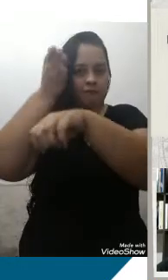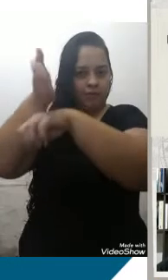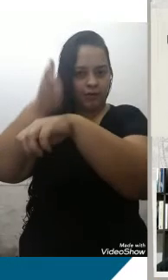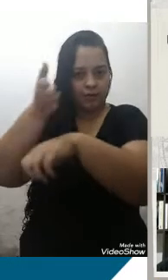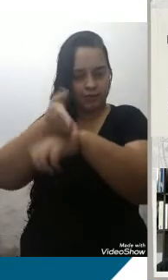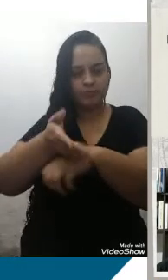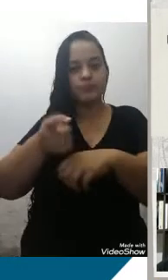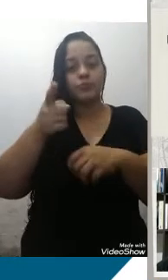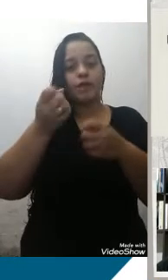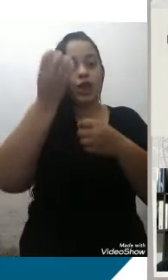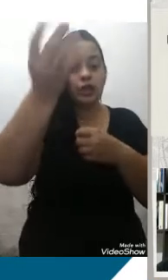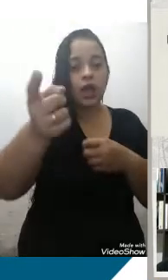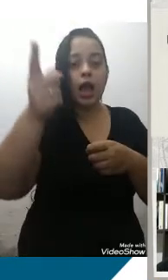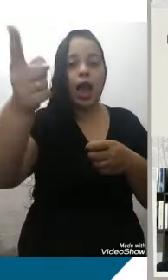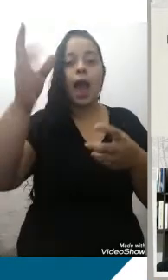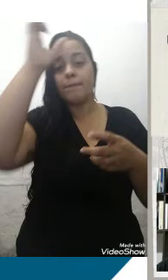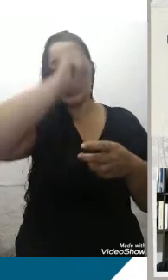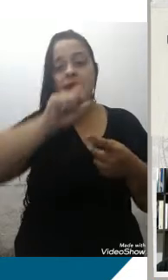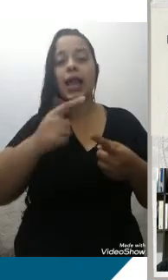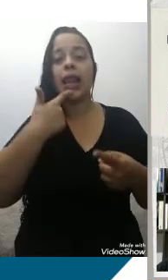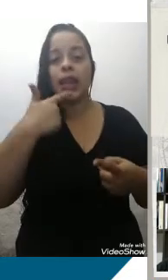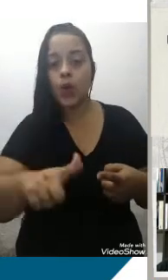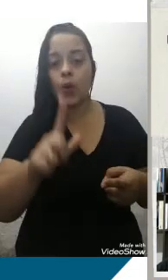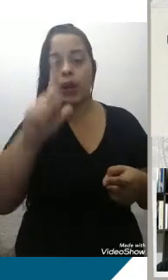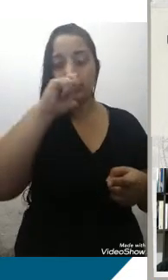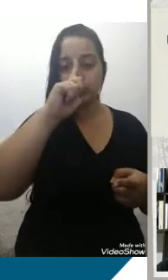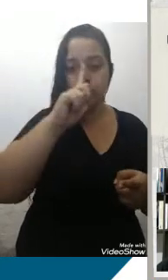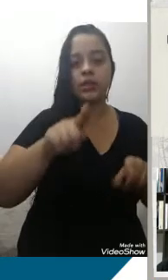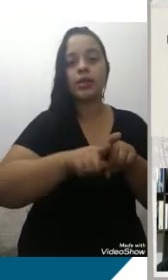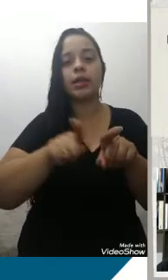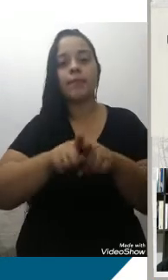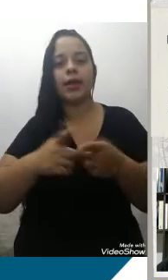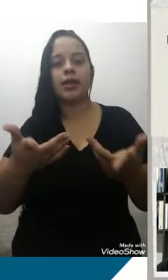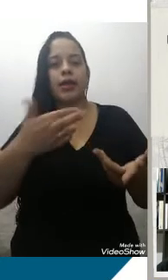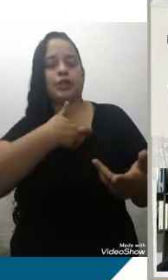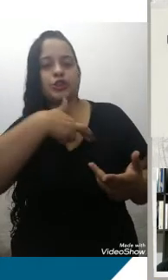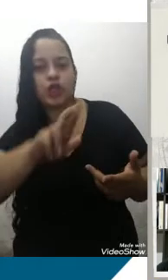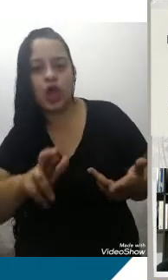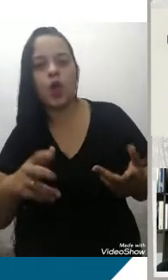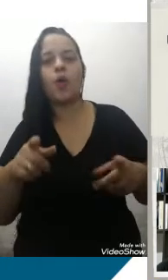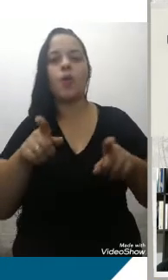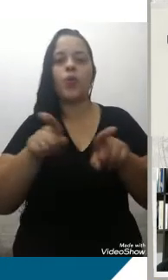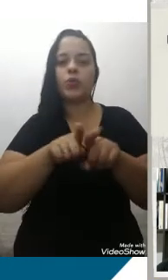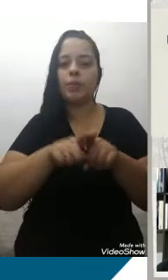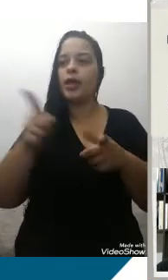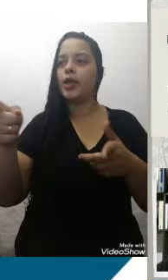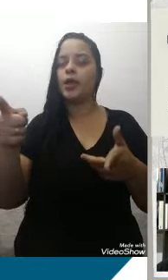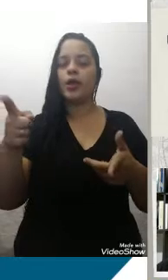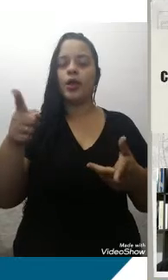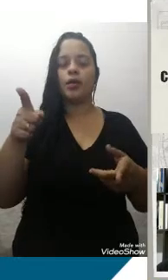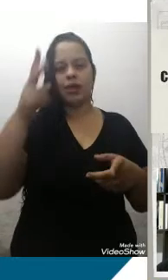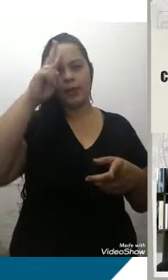os costumes cristãos. E como eu falei, lembra que nesse processo de expansão marítima os portugueses também levavam a